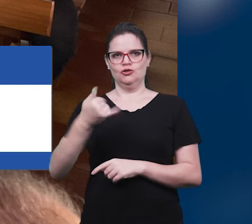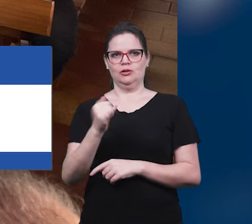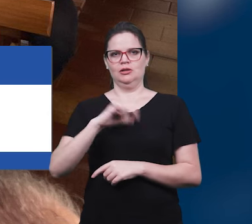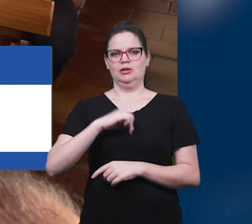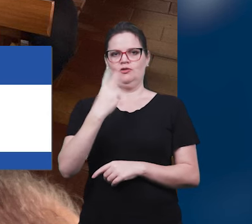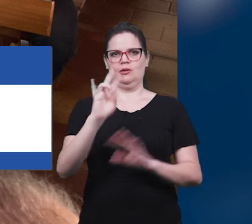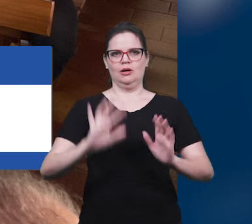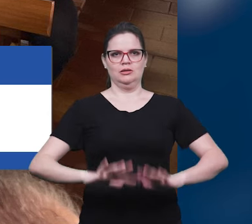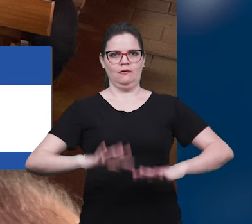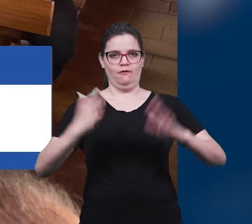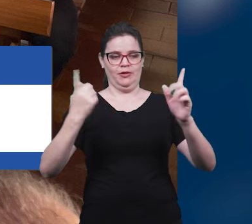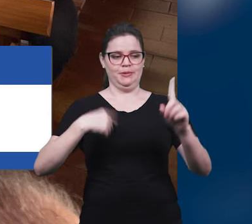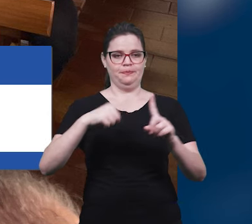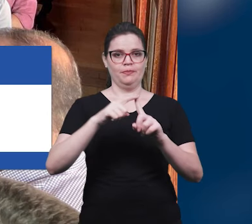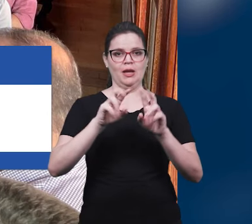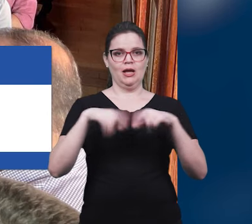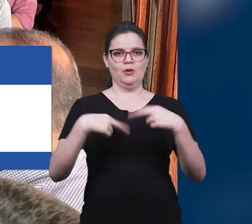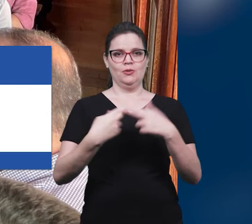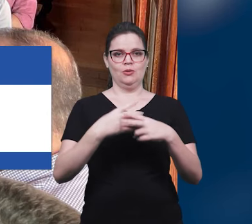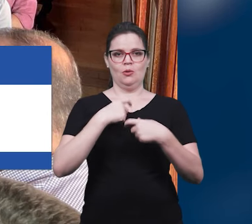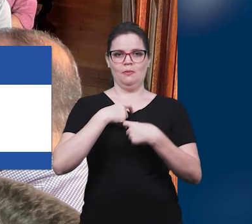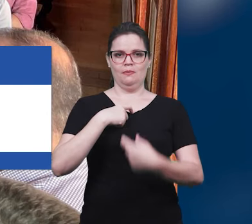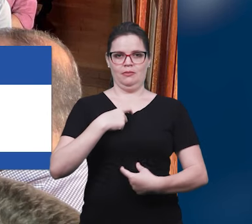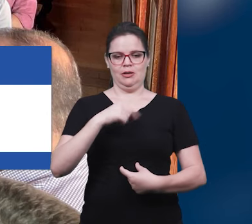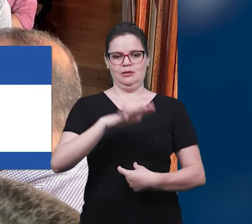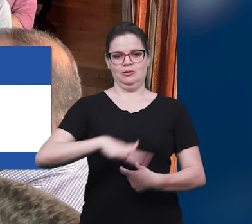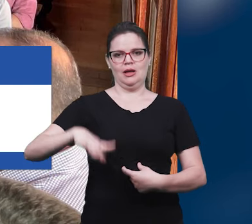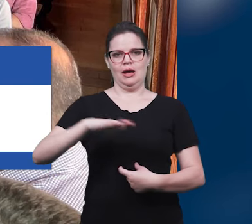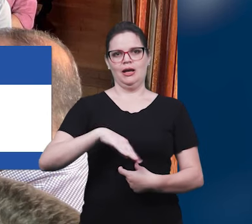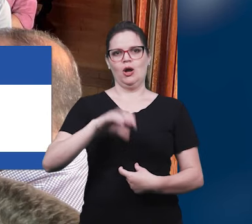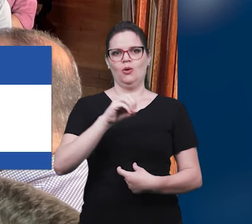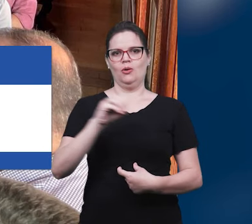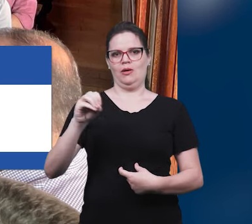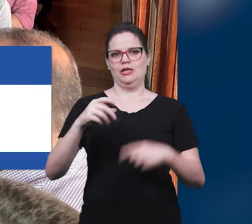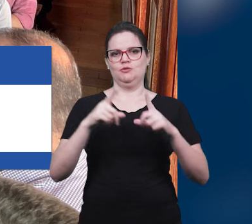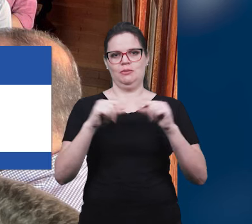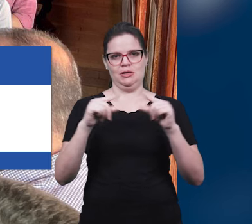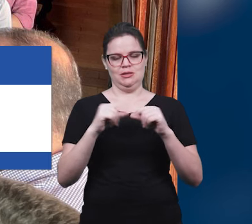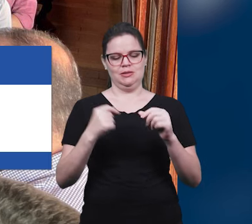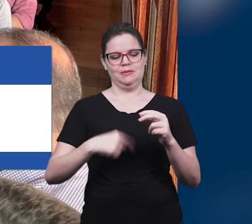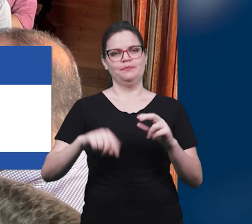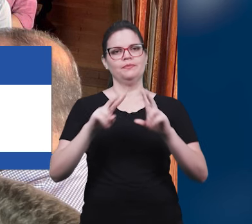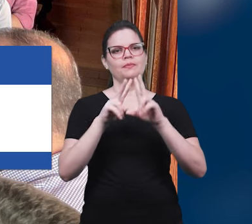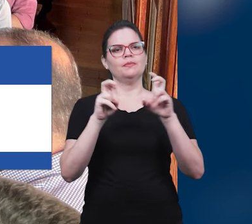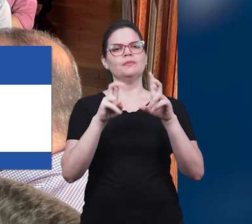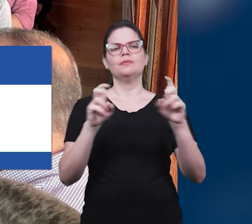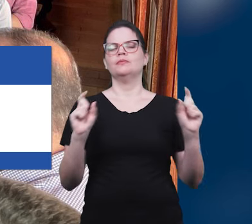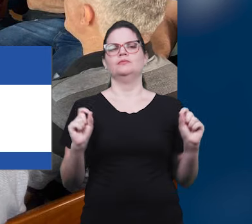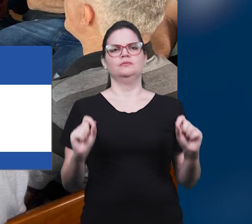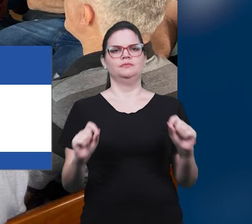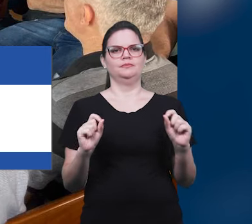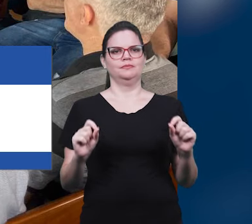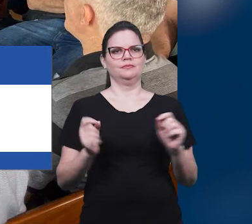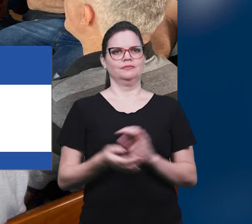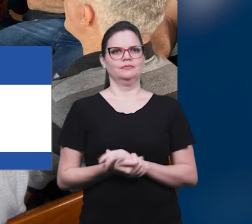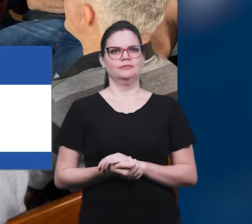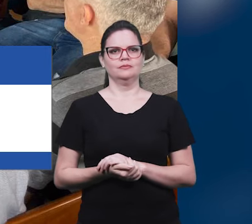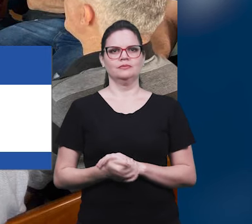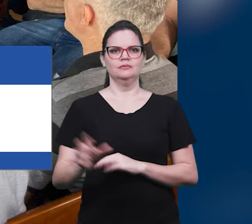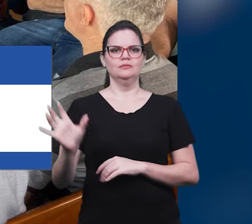tivemos uma reunião com os obreiros da área oeste de Brasília o tema dessa reunião foi